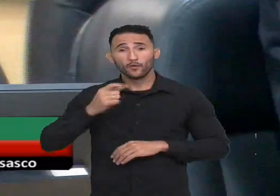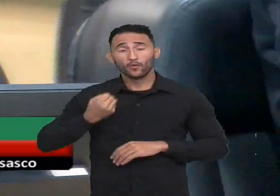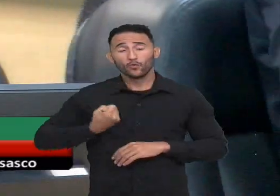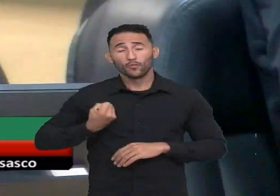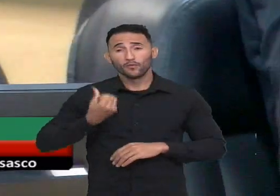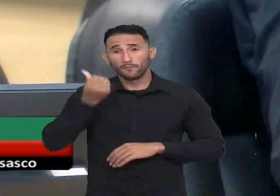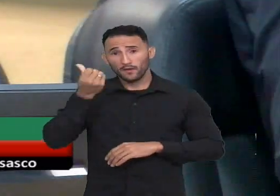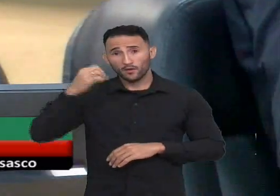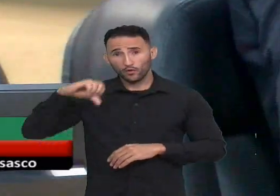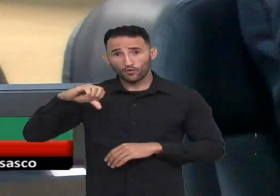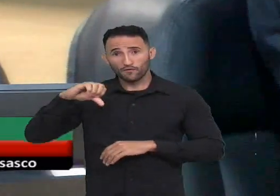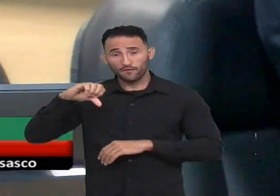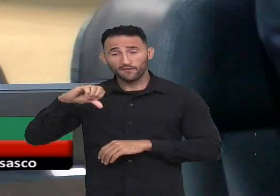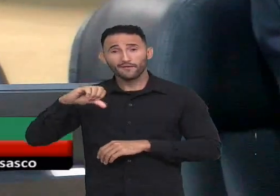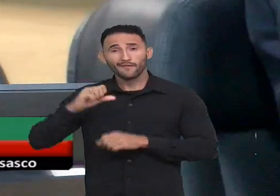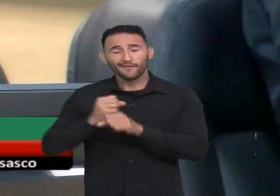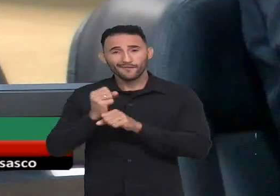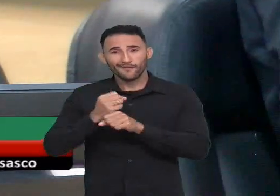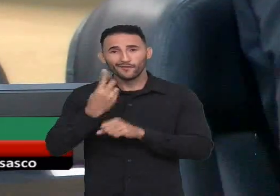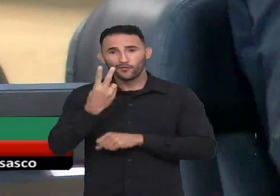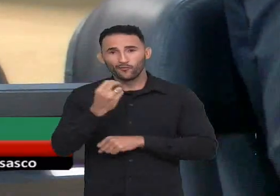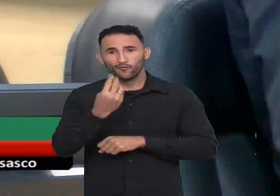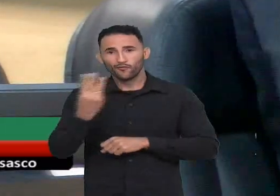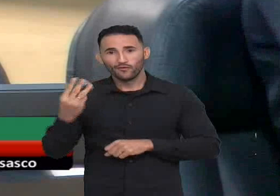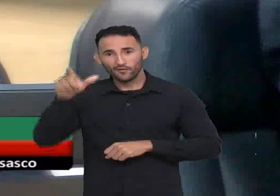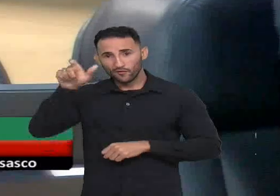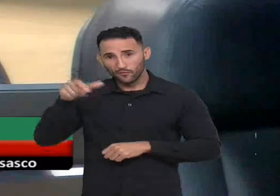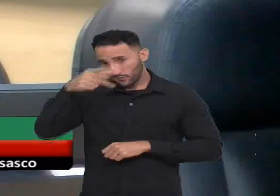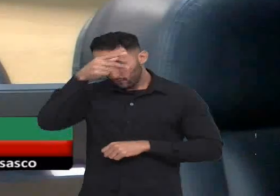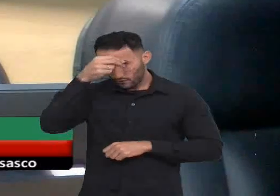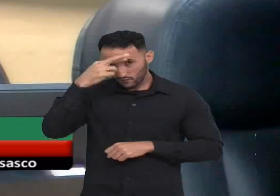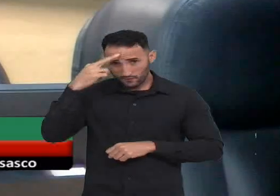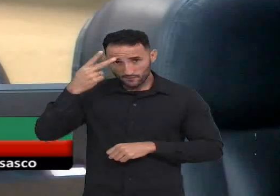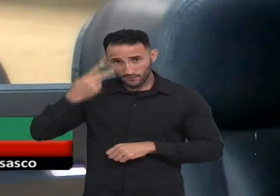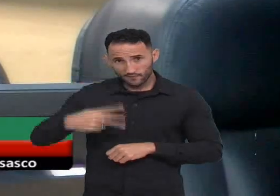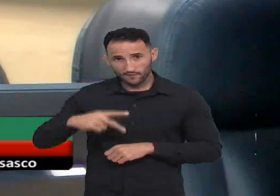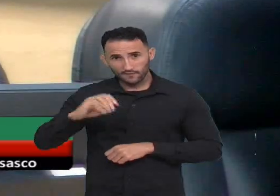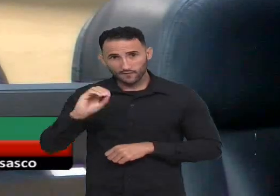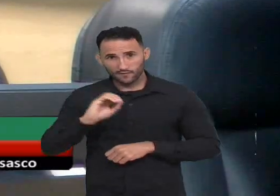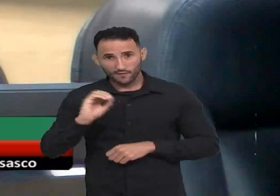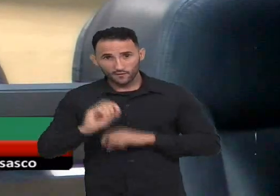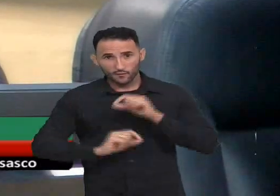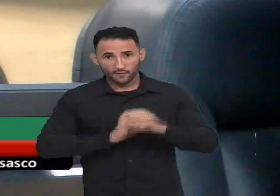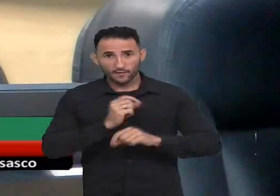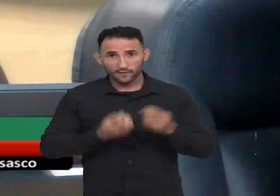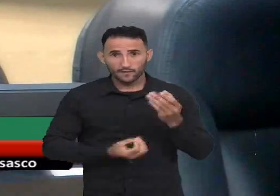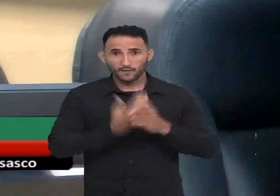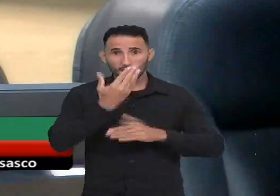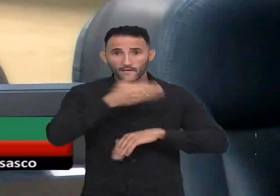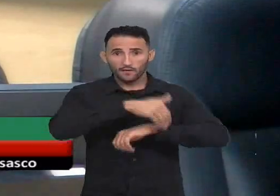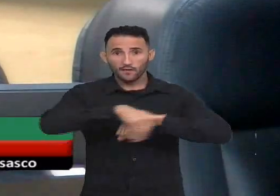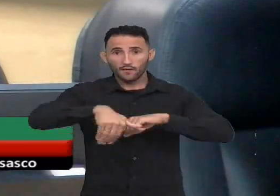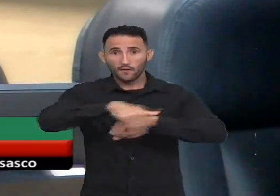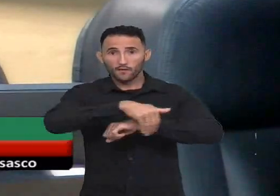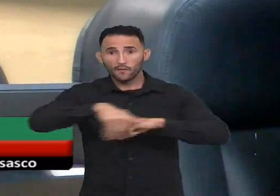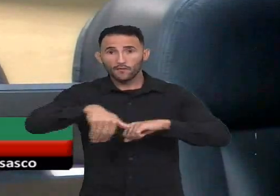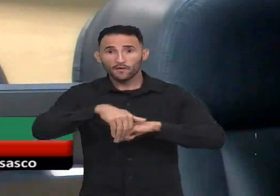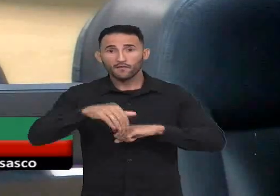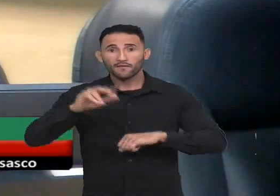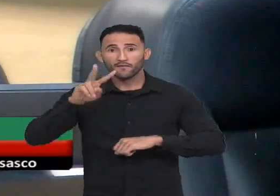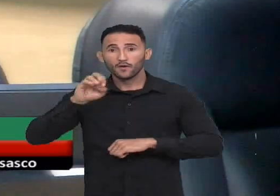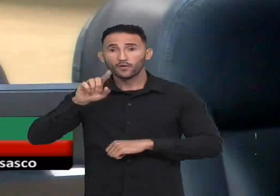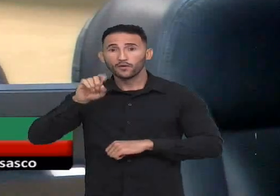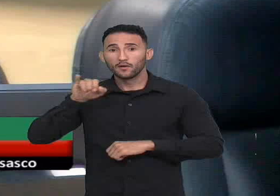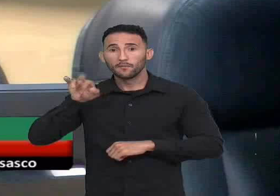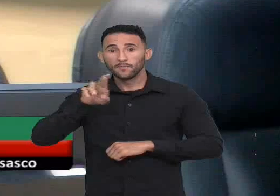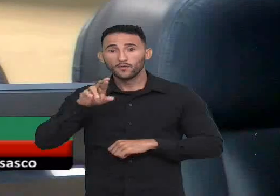de 2023, do prefeito do município de Osasco, dispõe sobre a denominação da viela Valdemir Silva Carvalho,